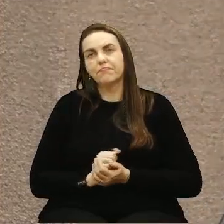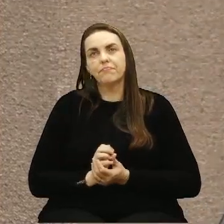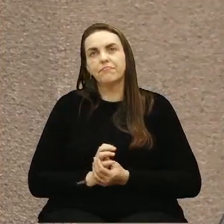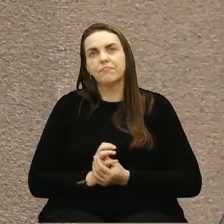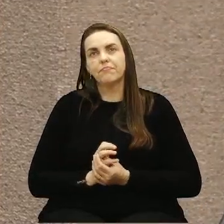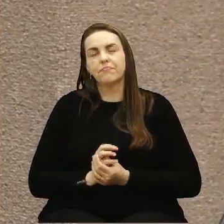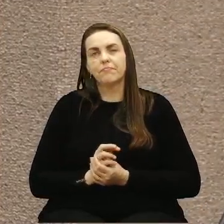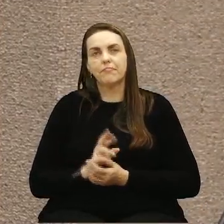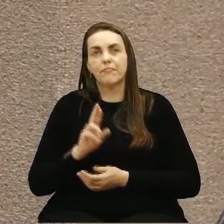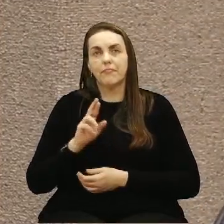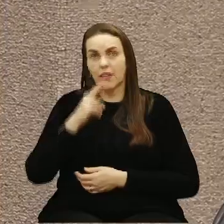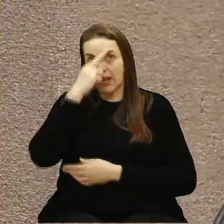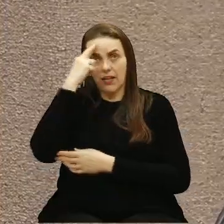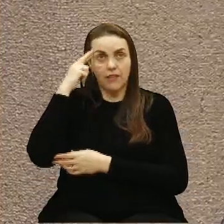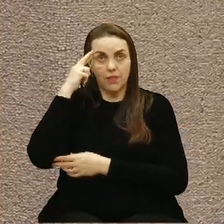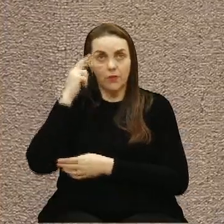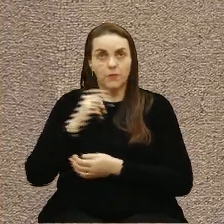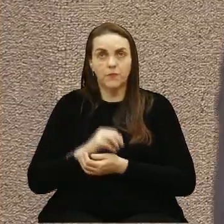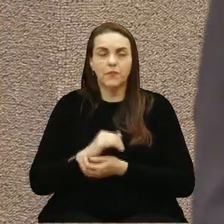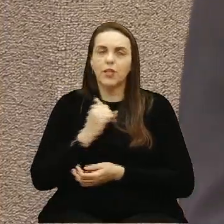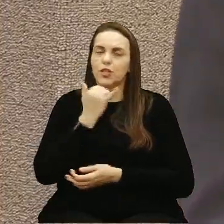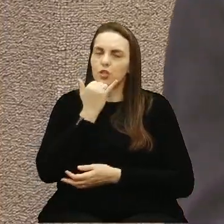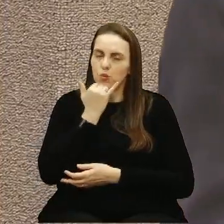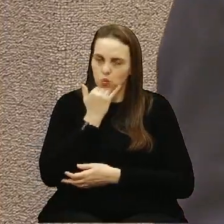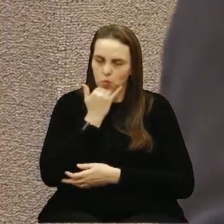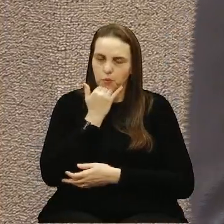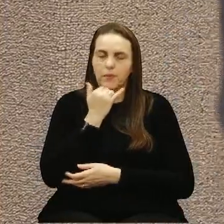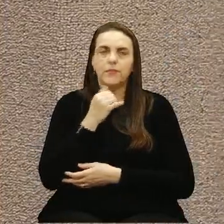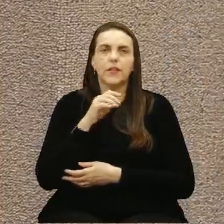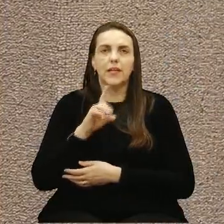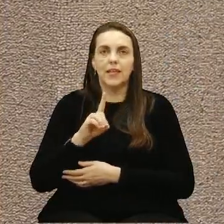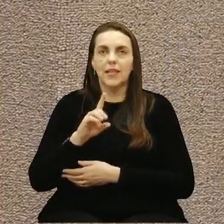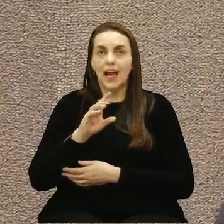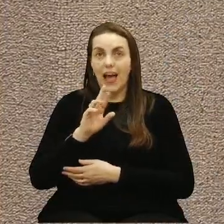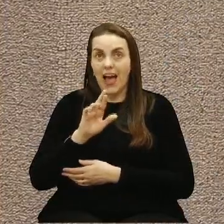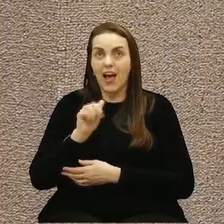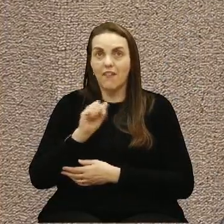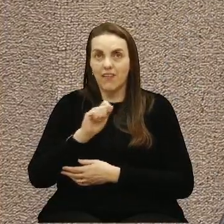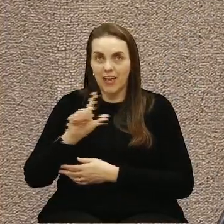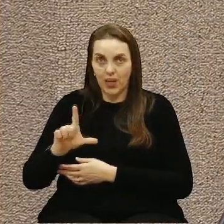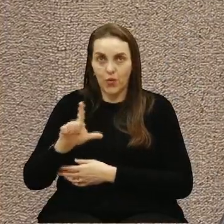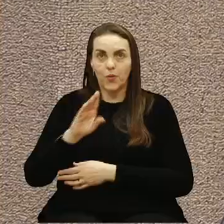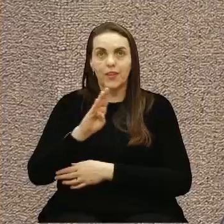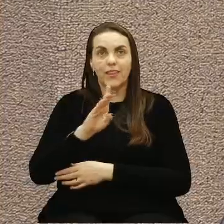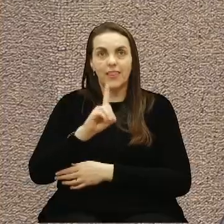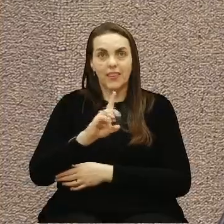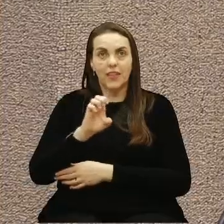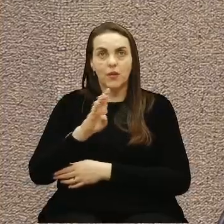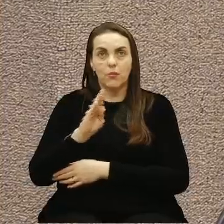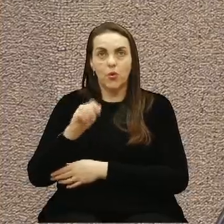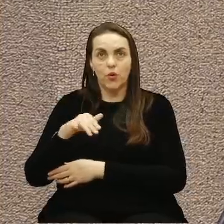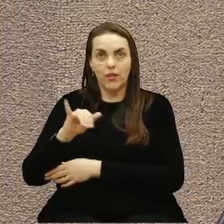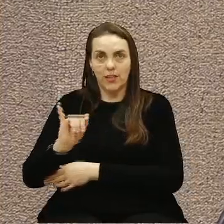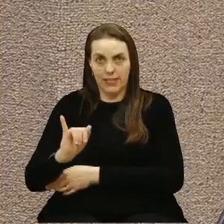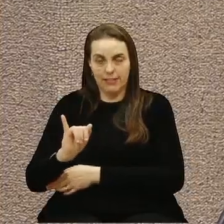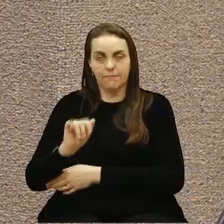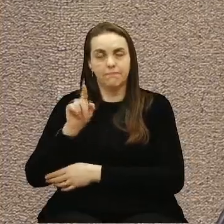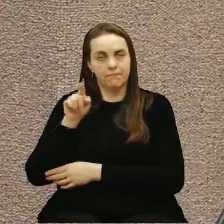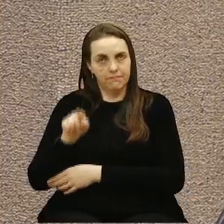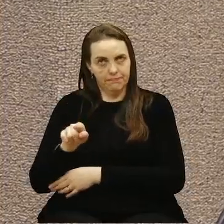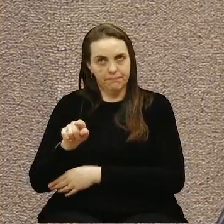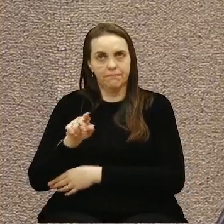o Rafa Bueno, o Rafa Deboni, aliás, o Rafa Bueno, nosso colega vereador, o